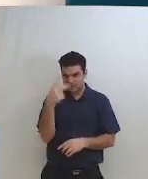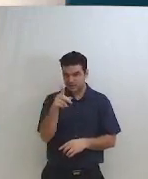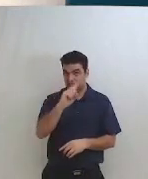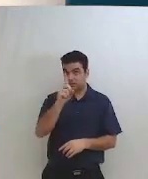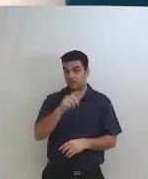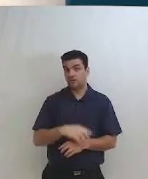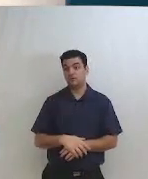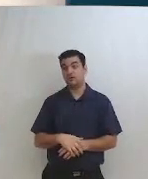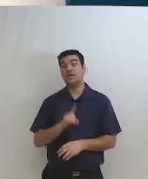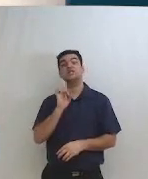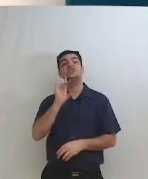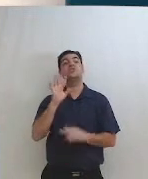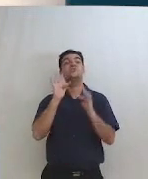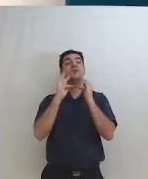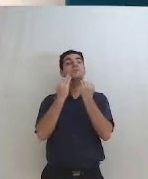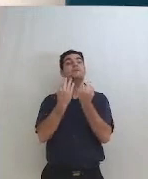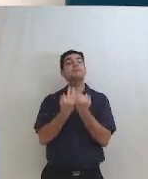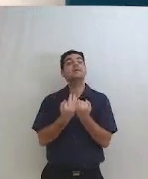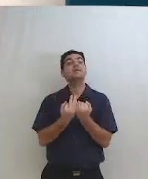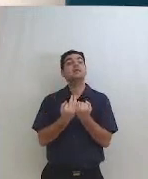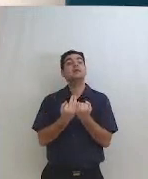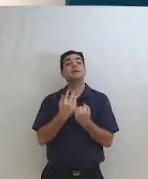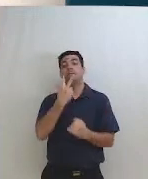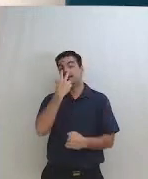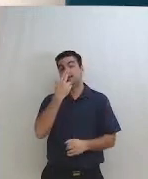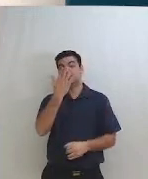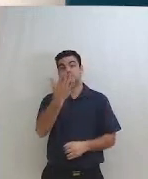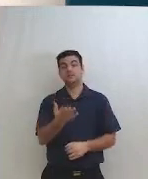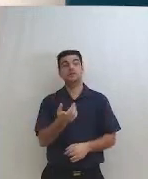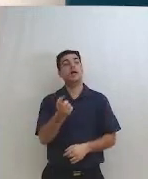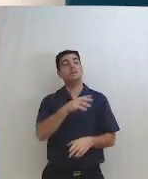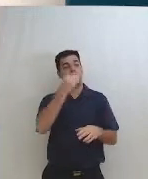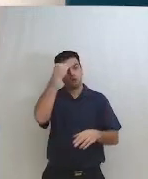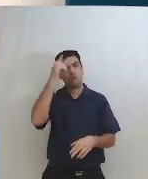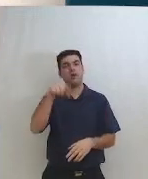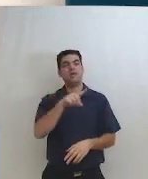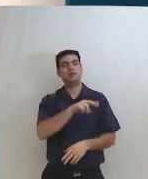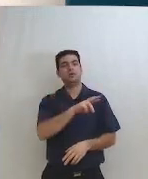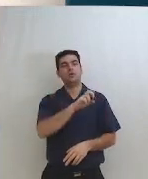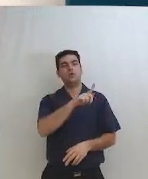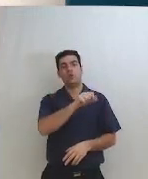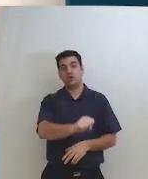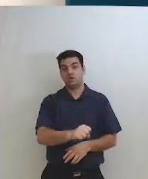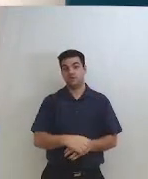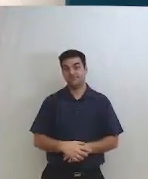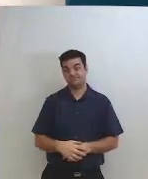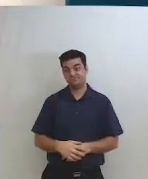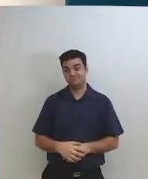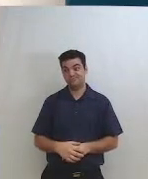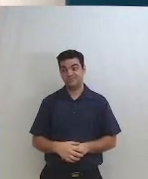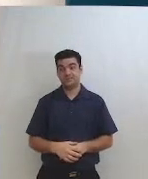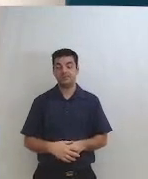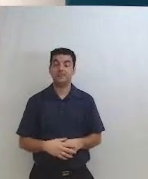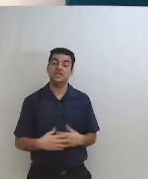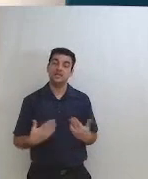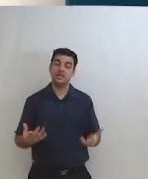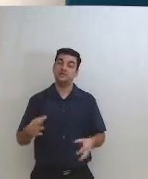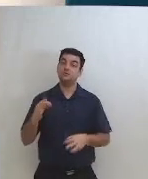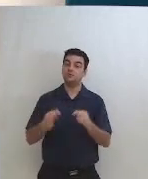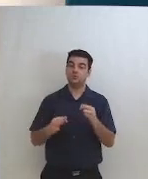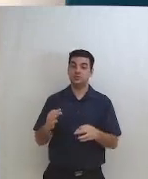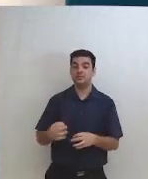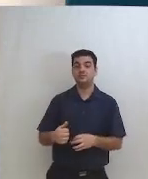atribui exclusivamente ao Douglas. Portanto, em o nobre juiz de primeiro grau